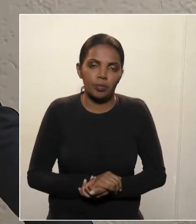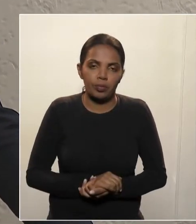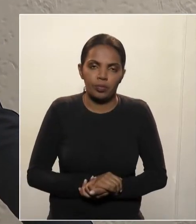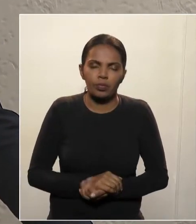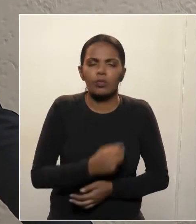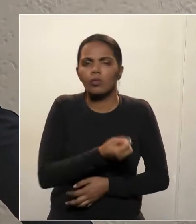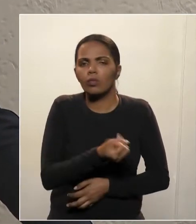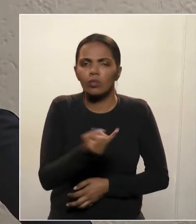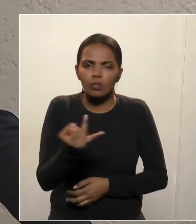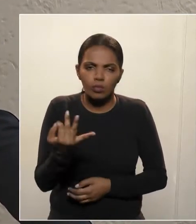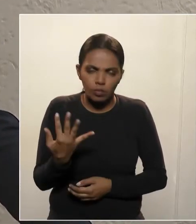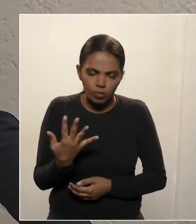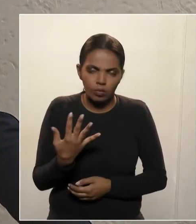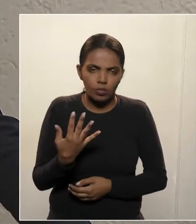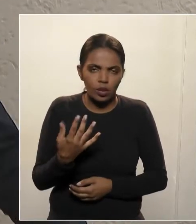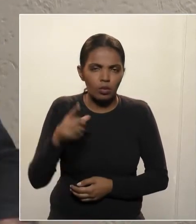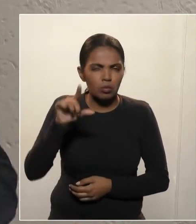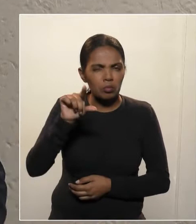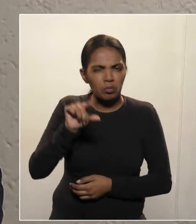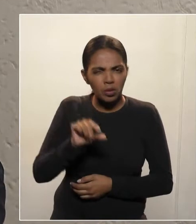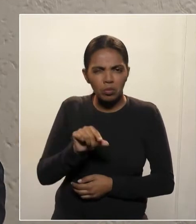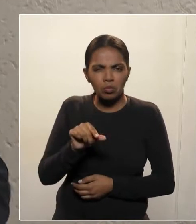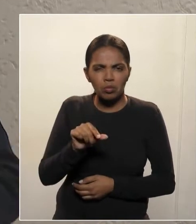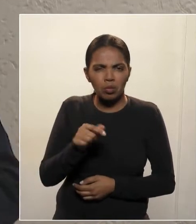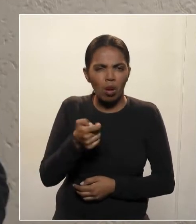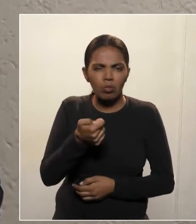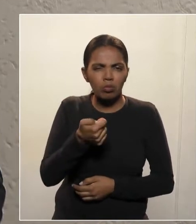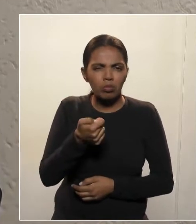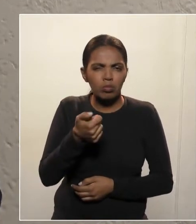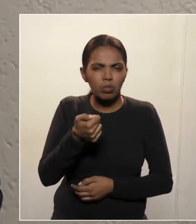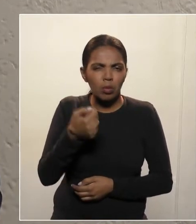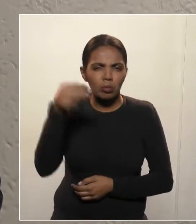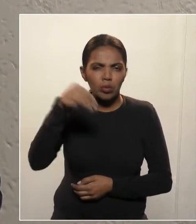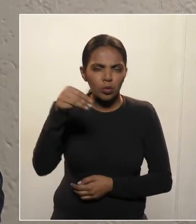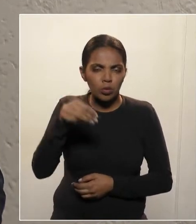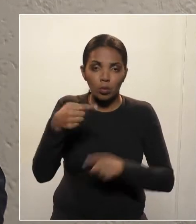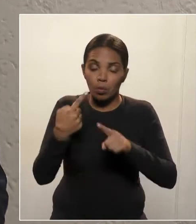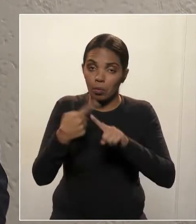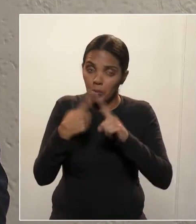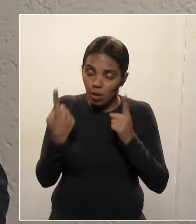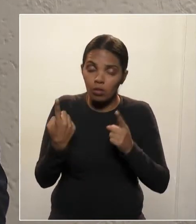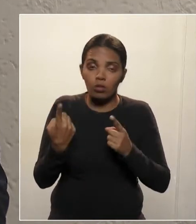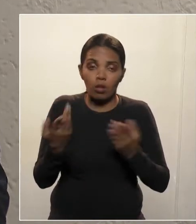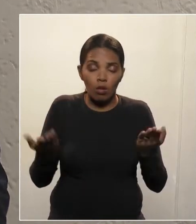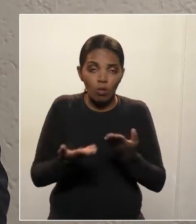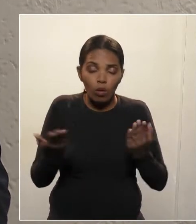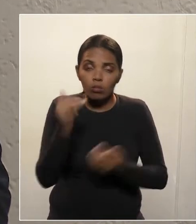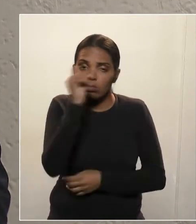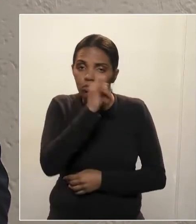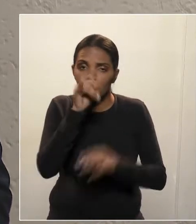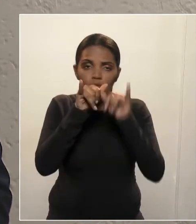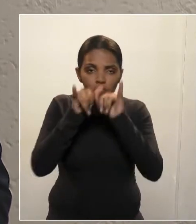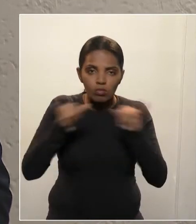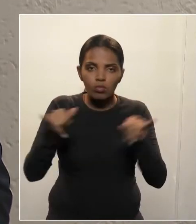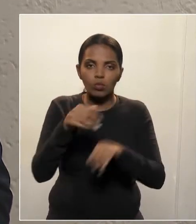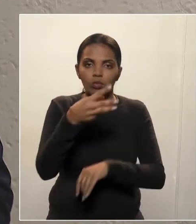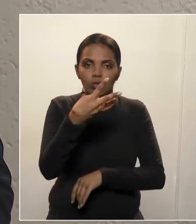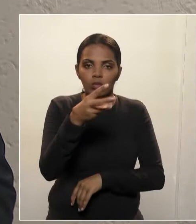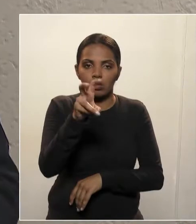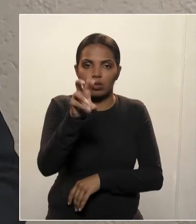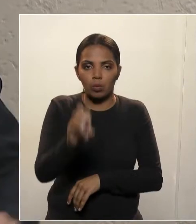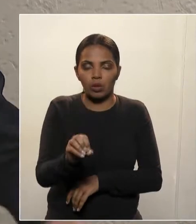Esse número era menor até alguns minutos atrás, a Itália acaba de anunciar mais 350 mortes, por